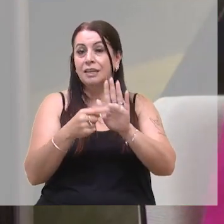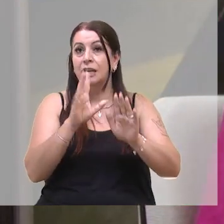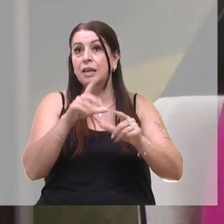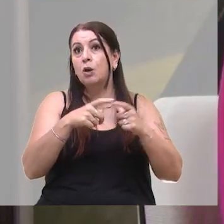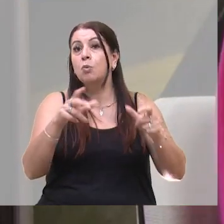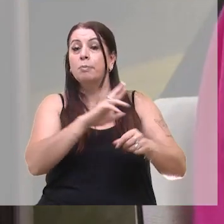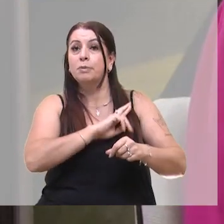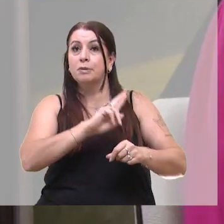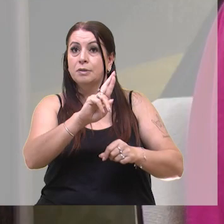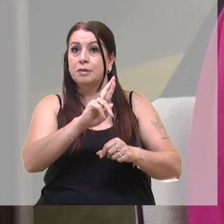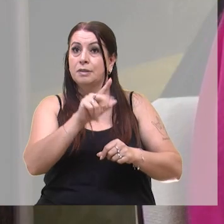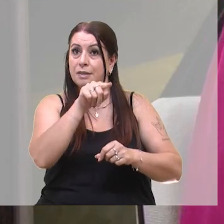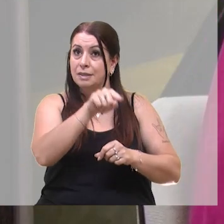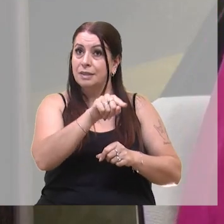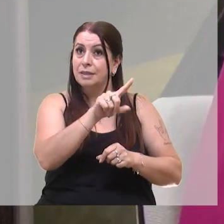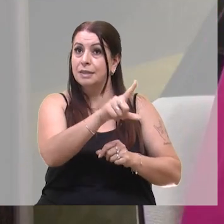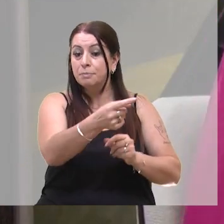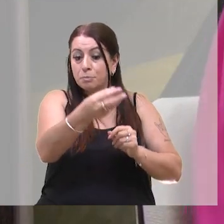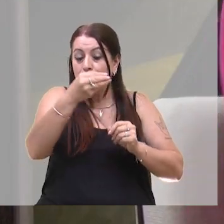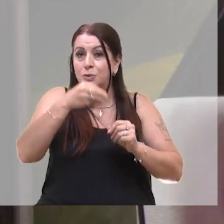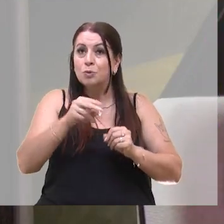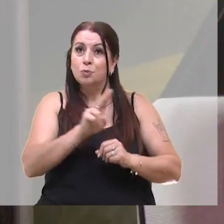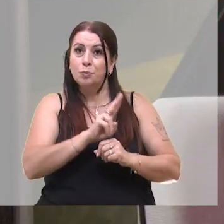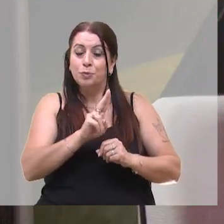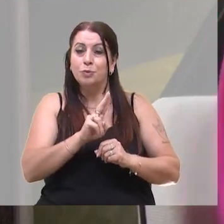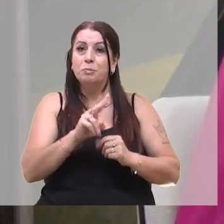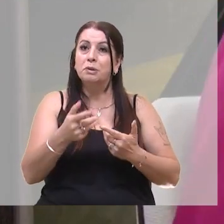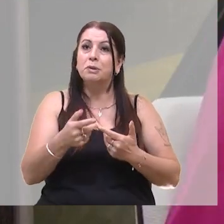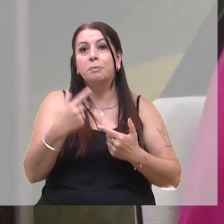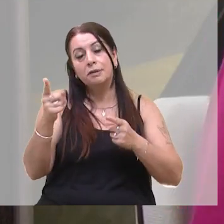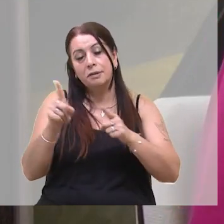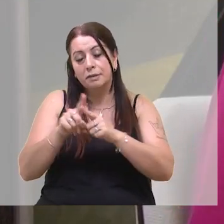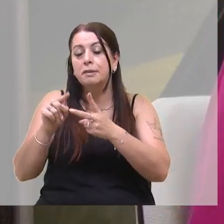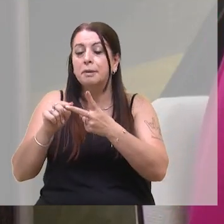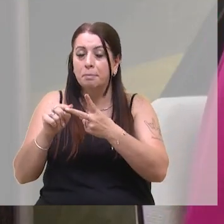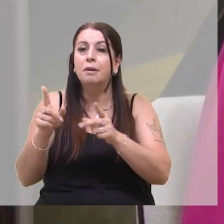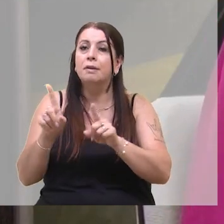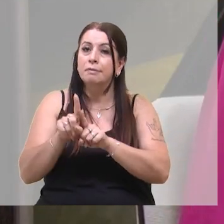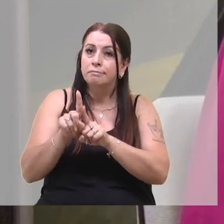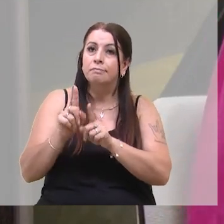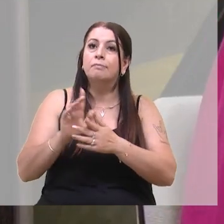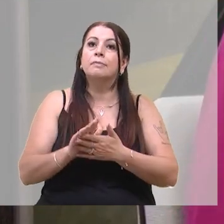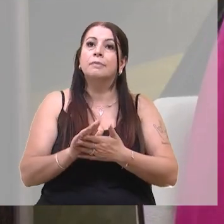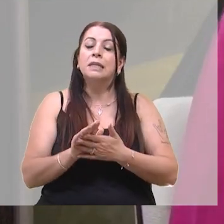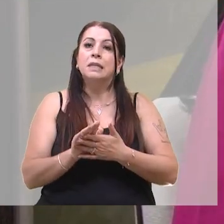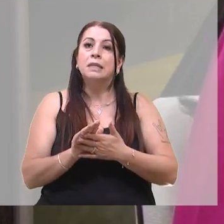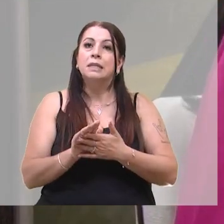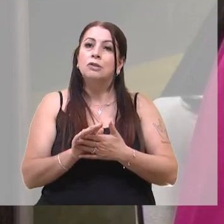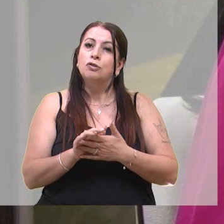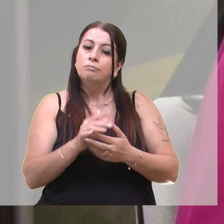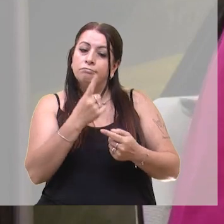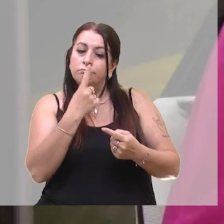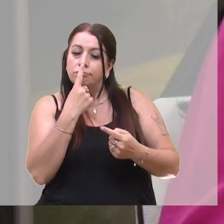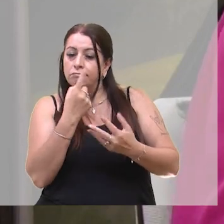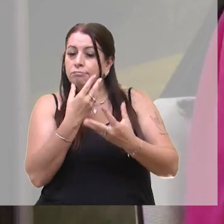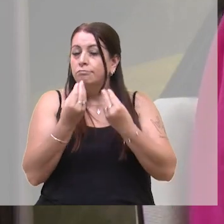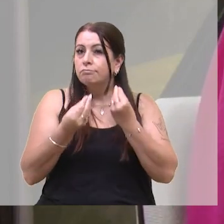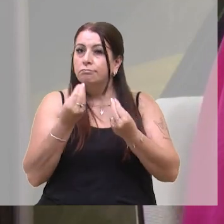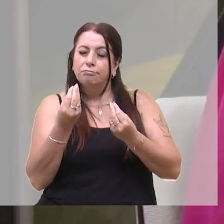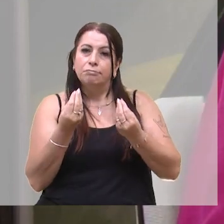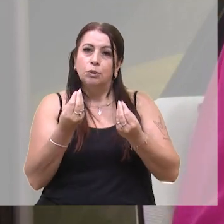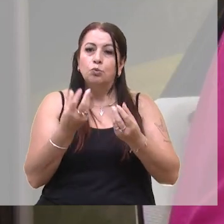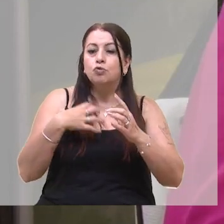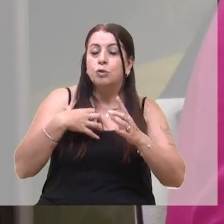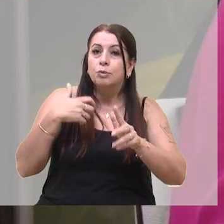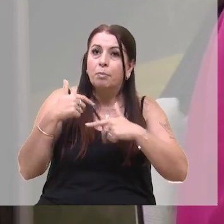representante que a bancada traria à mesa, mas por outro lado também tem essa questão de afinidade mesmo, né, na forma